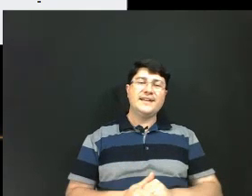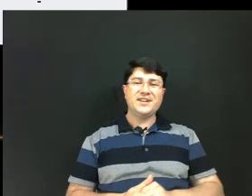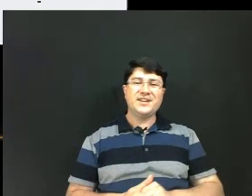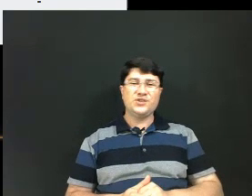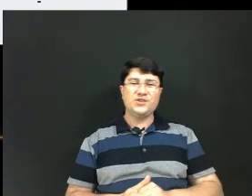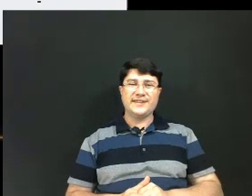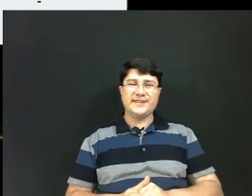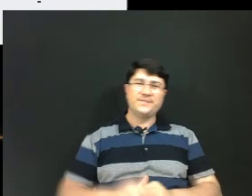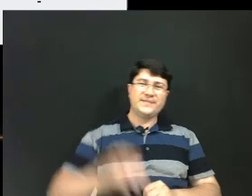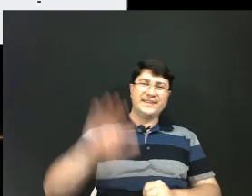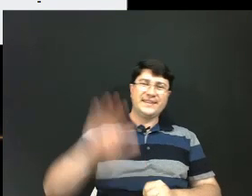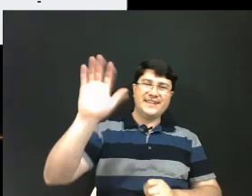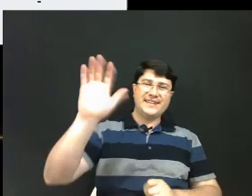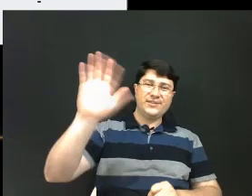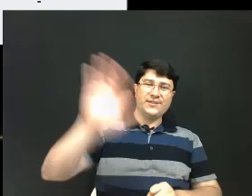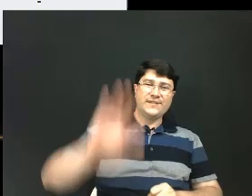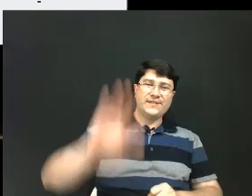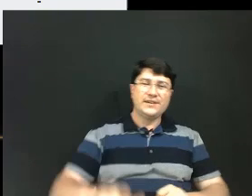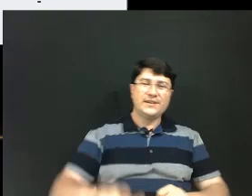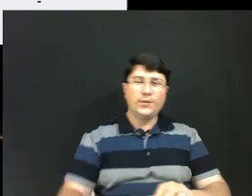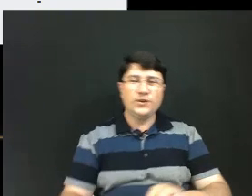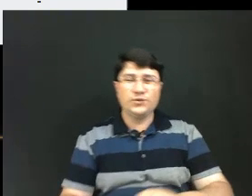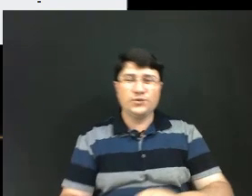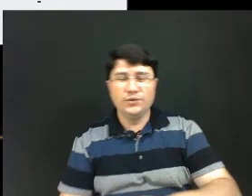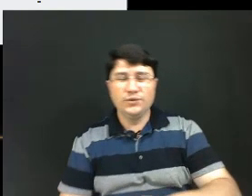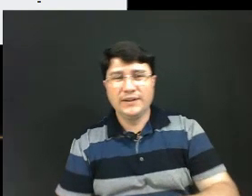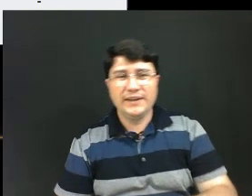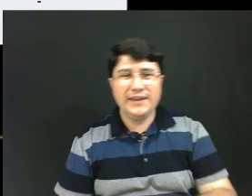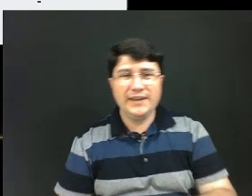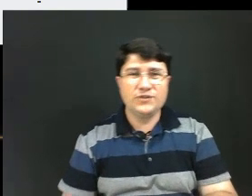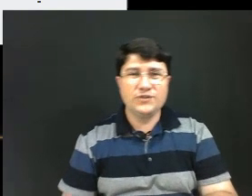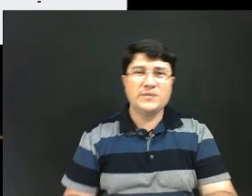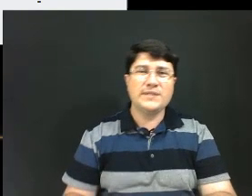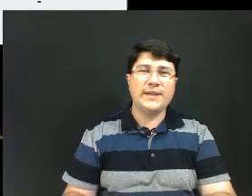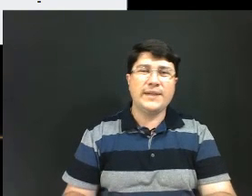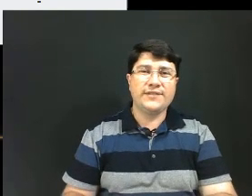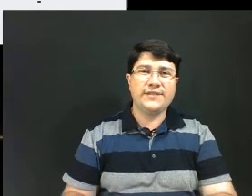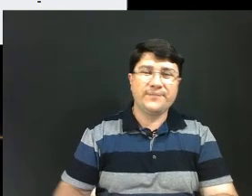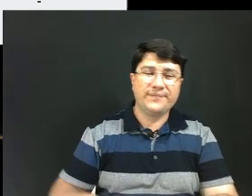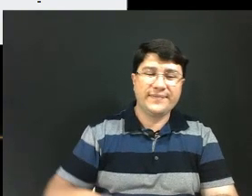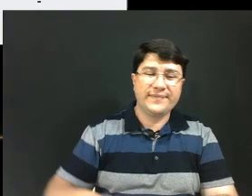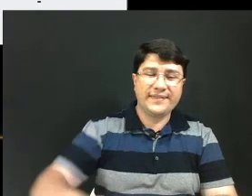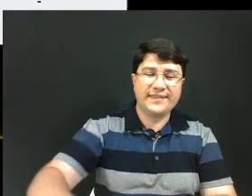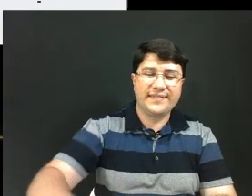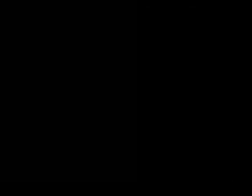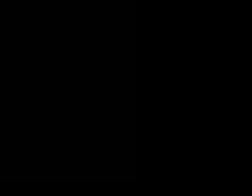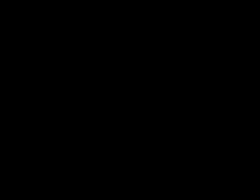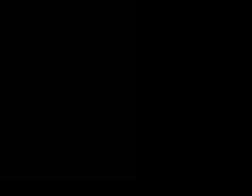É assim que a gente faz, tá certo? Bom estudo e nos vemos em breve.